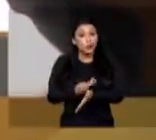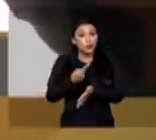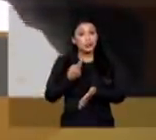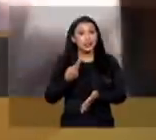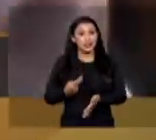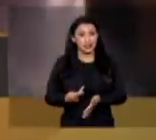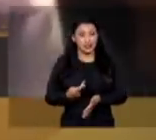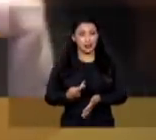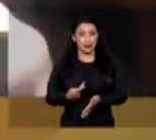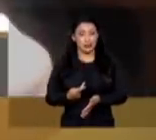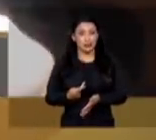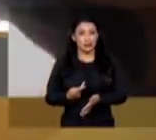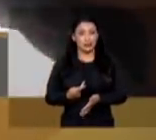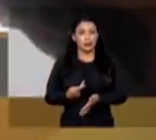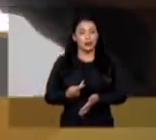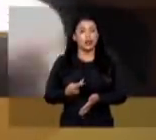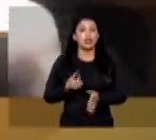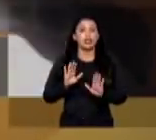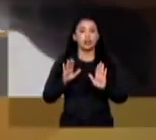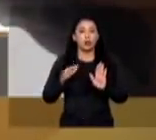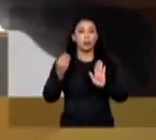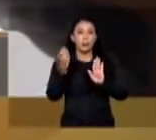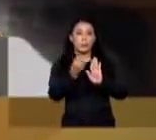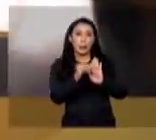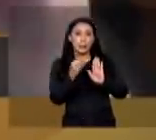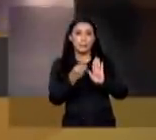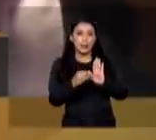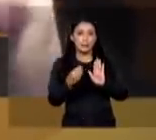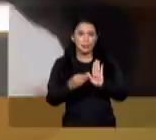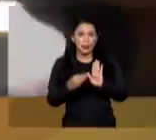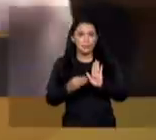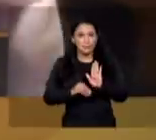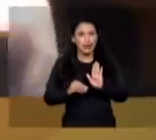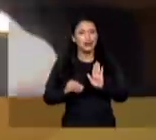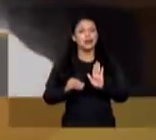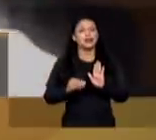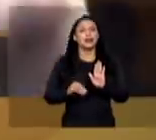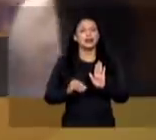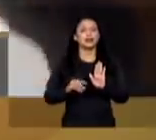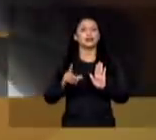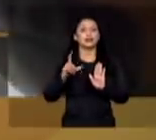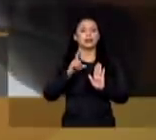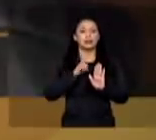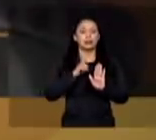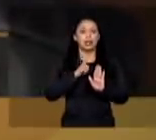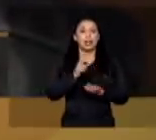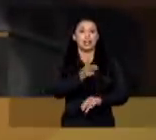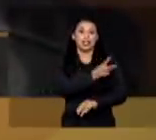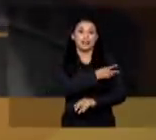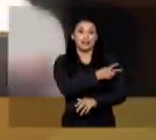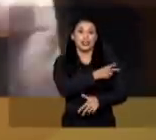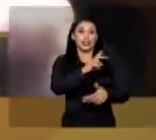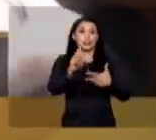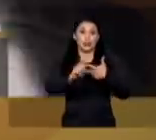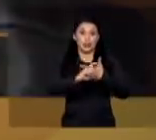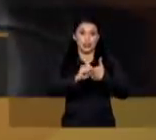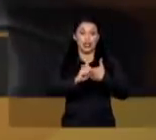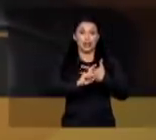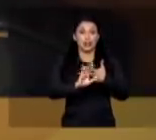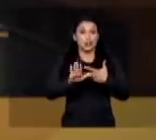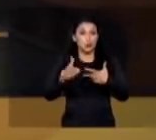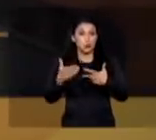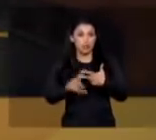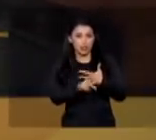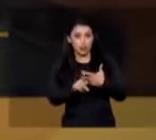sido cometidos. E como são imputados atos decorrentes do exercício da chefia do Poder Executivo, é isso